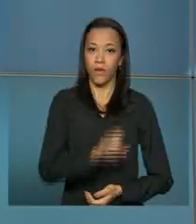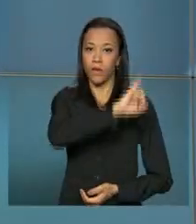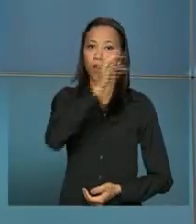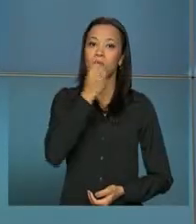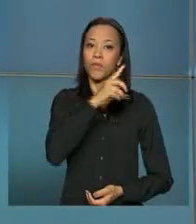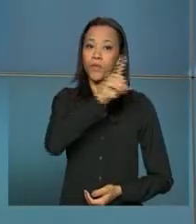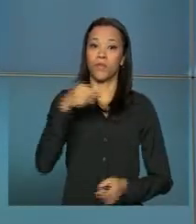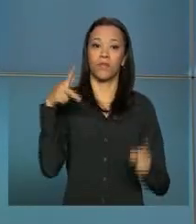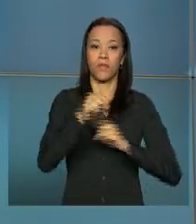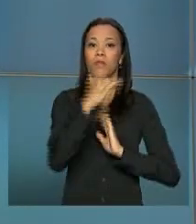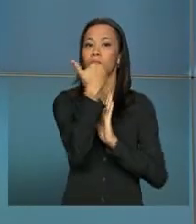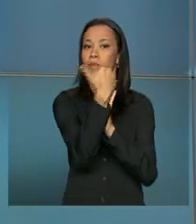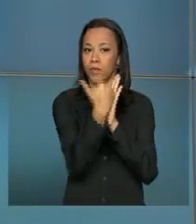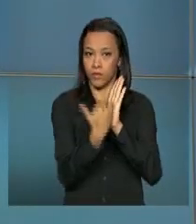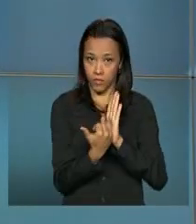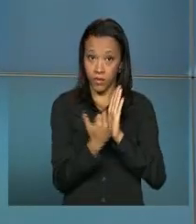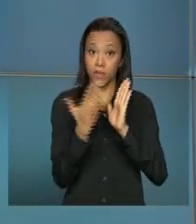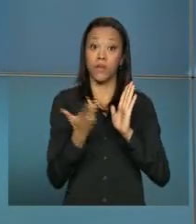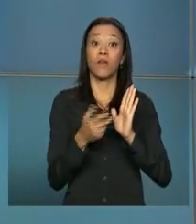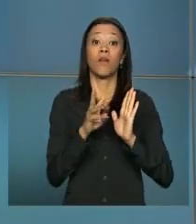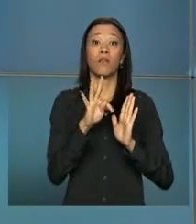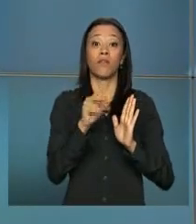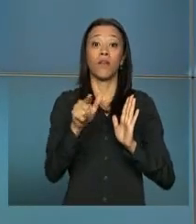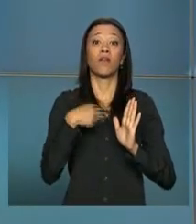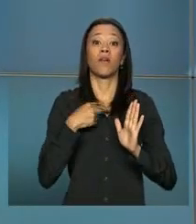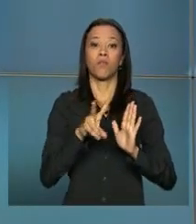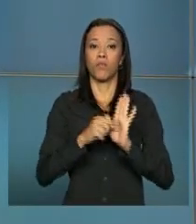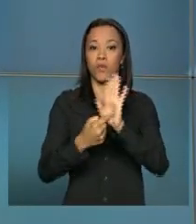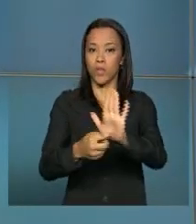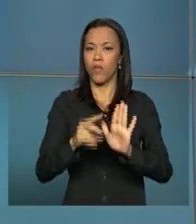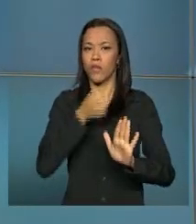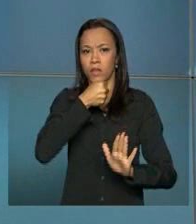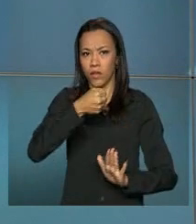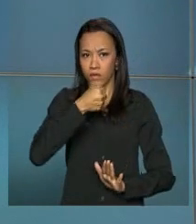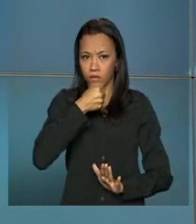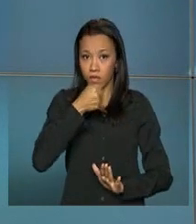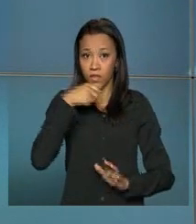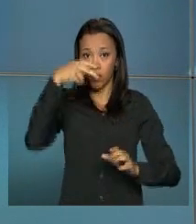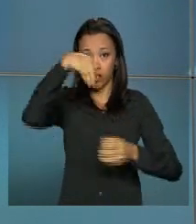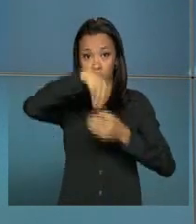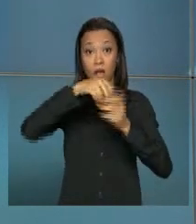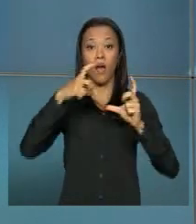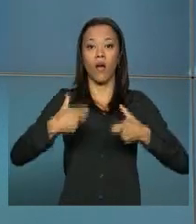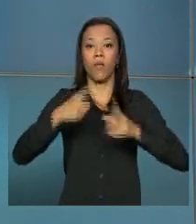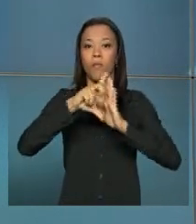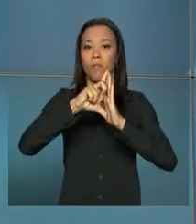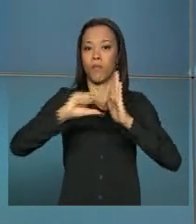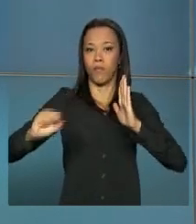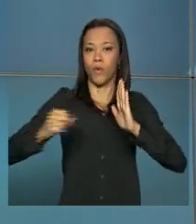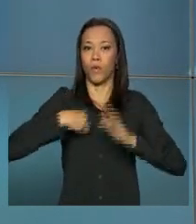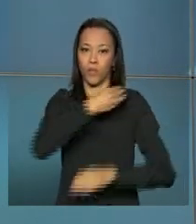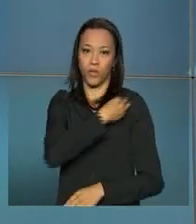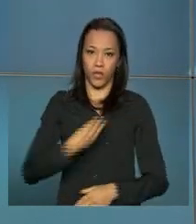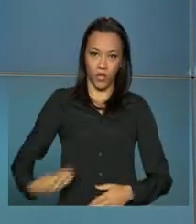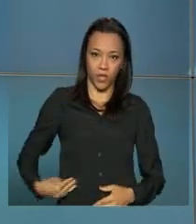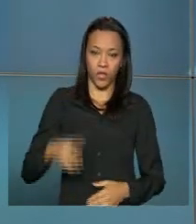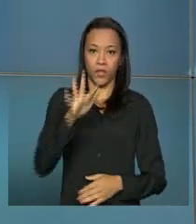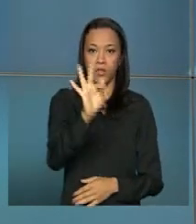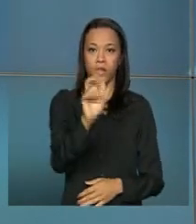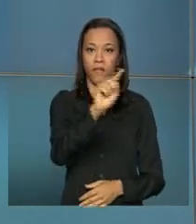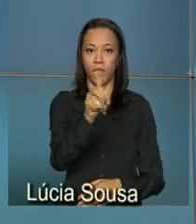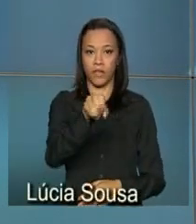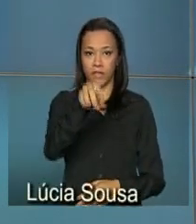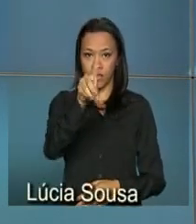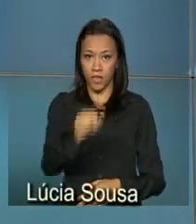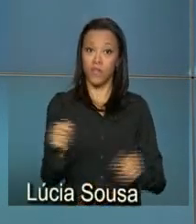Olá, bom dia. Interrompemos a programação para transmitir ao vivo entrevista coletiva no Palácio do Planalto. O ministro da Fazenda, Joaquim Levy,